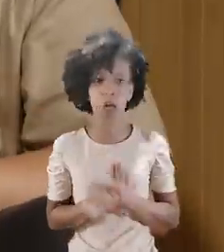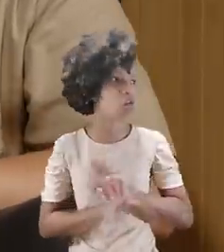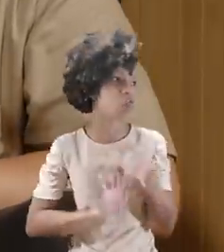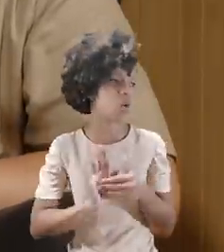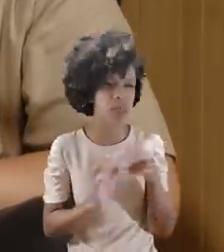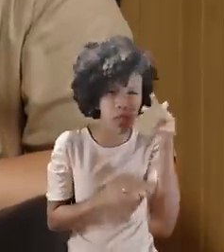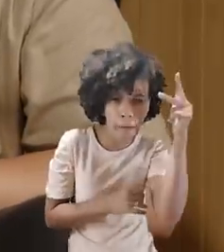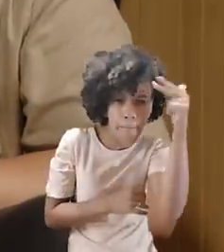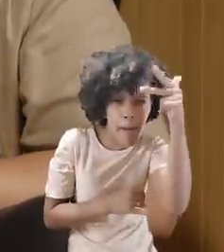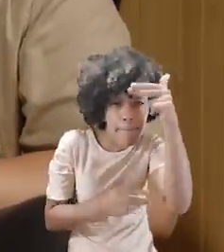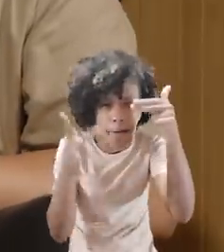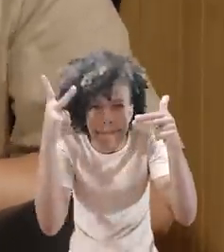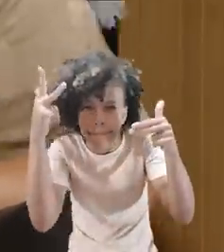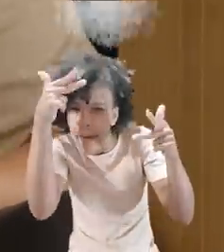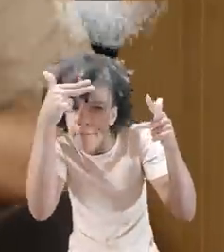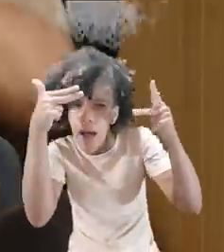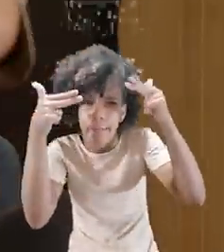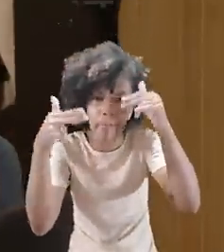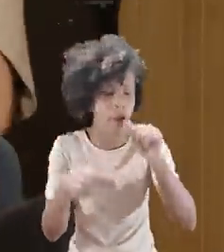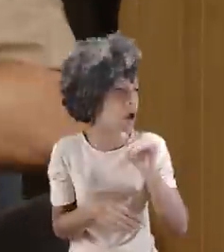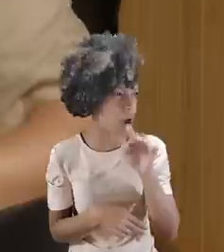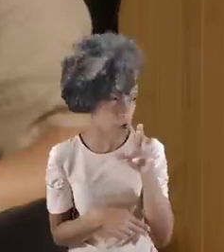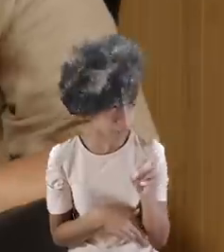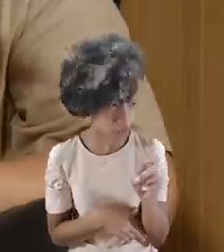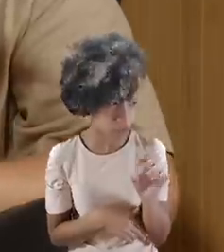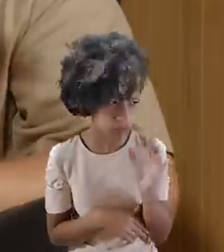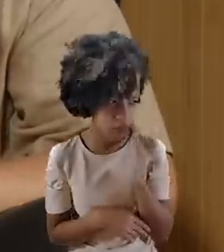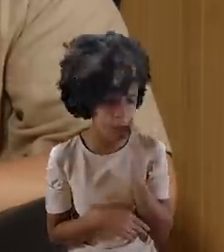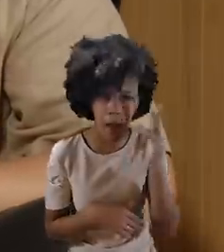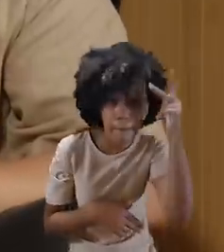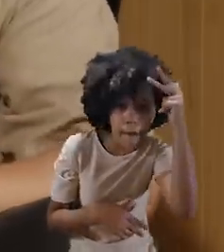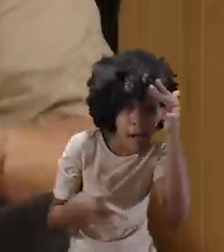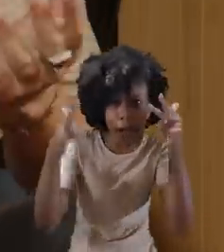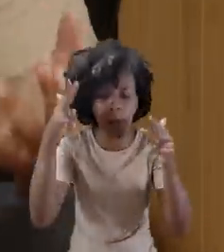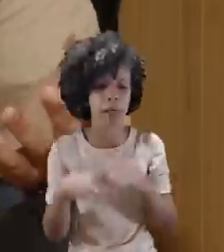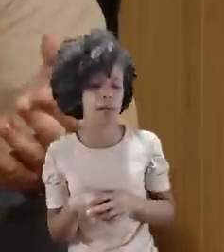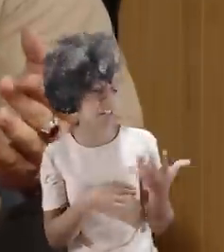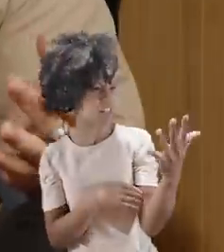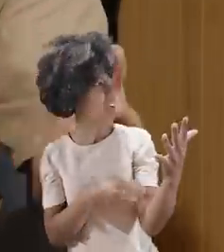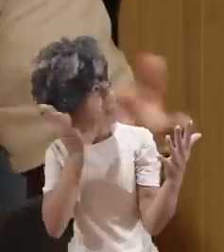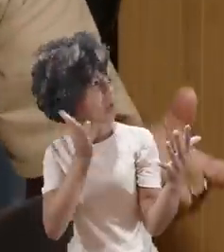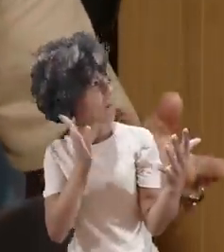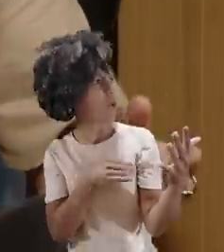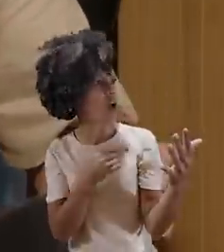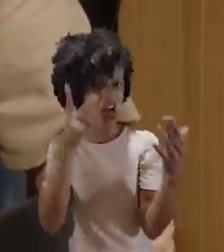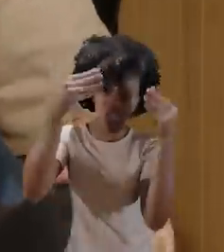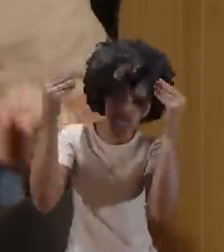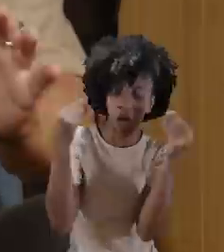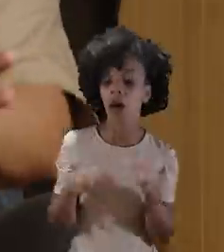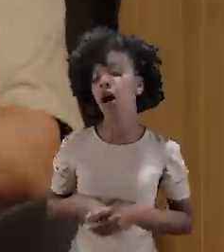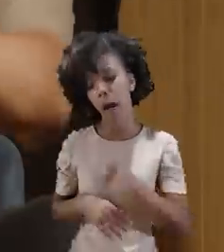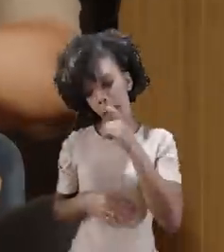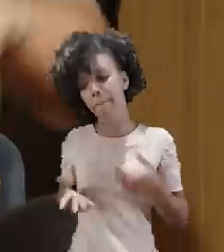todos aí vem com a tesourinha assim mano sabe cabelo afro black power só me tirando já comeu é burro vai deixar o cabelo